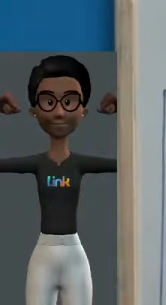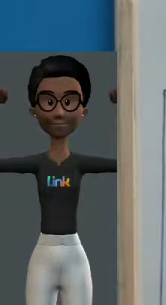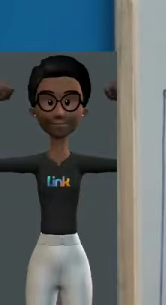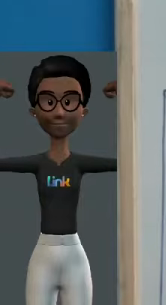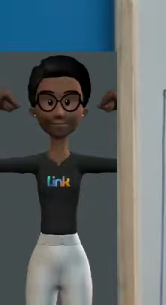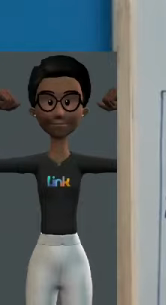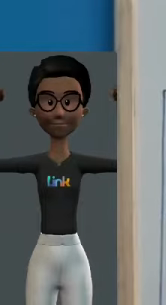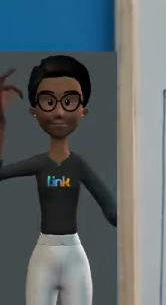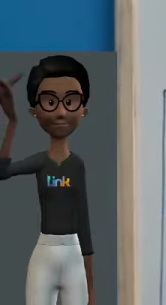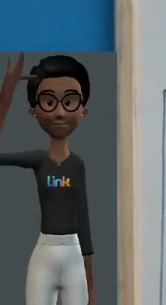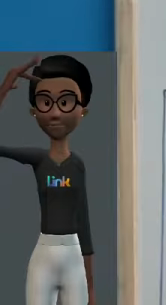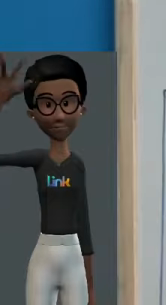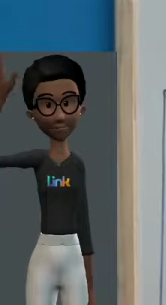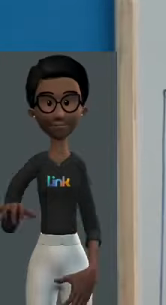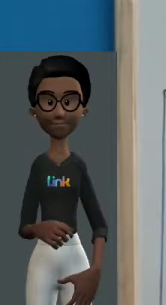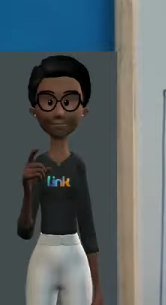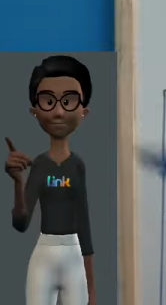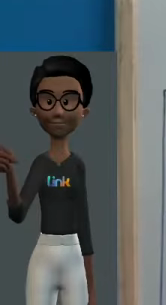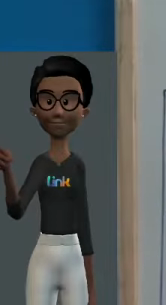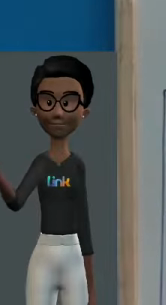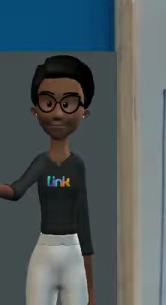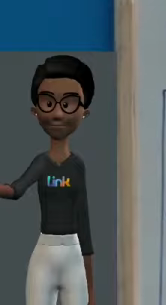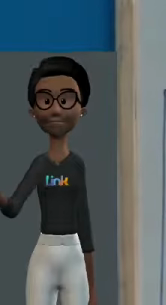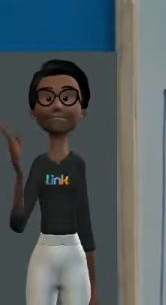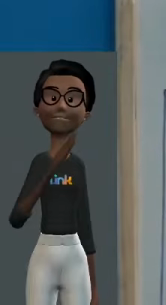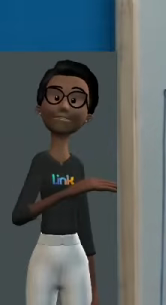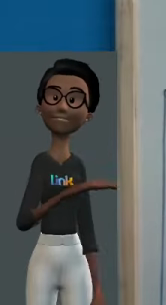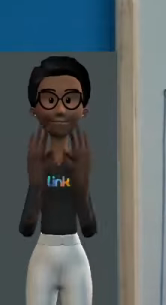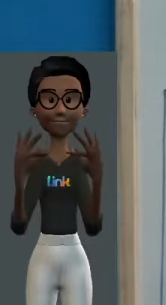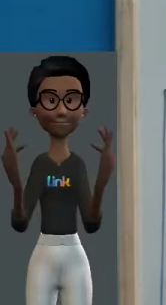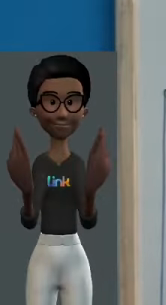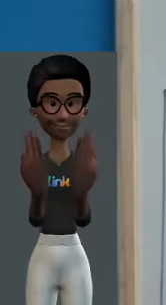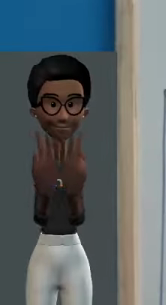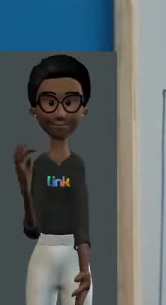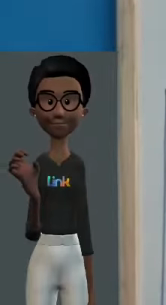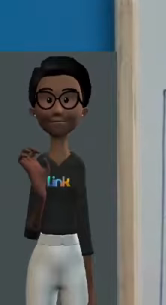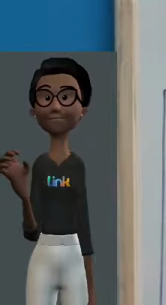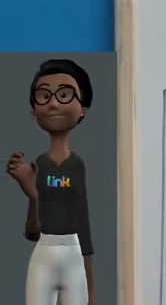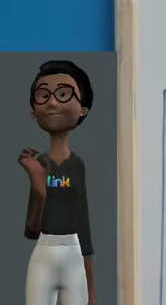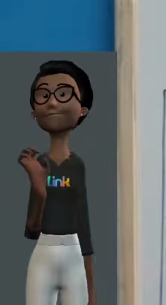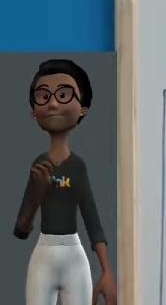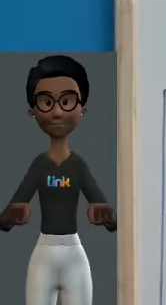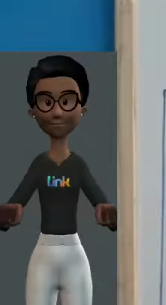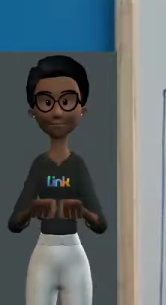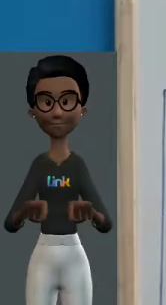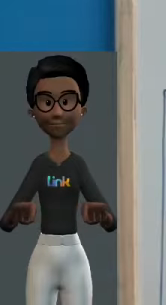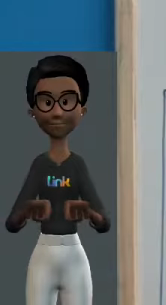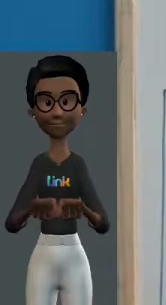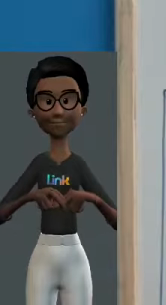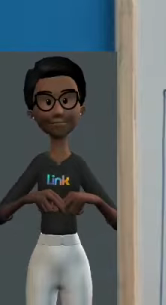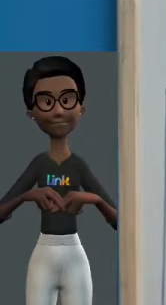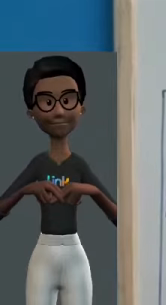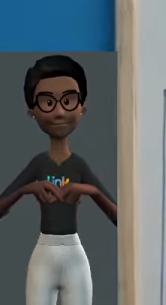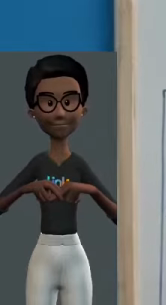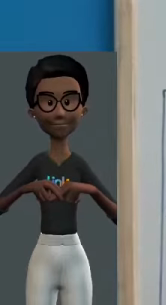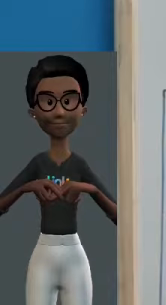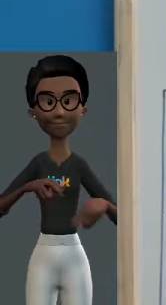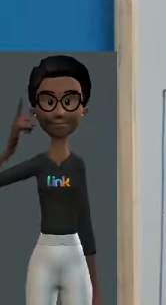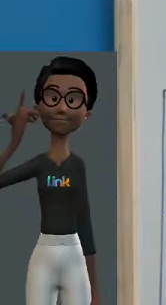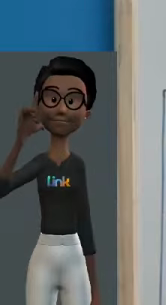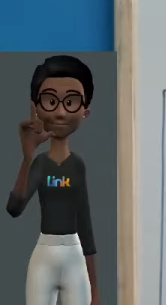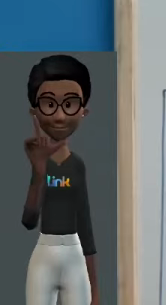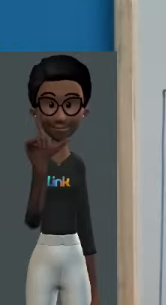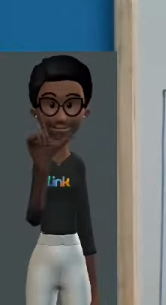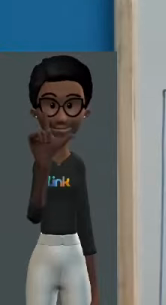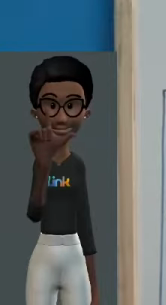anos de idade, ele conhece Sócrates e se torna seu principal discípulo. Quase tudo que sabemos da vida de